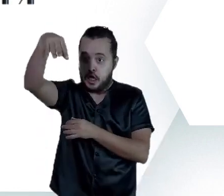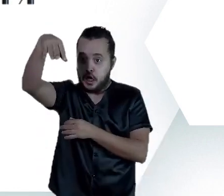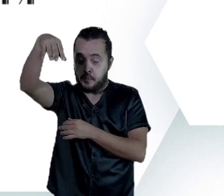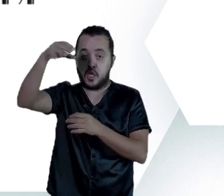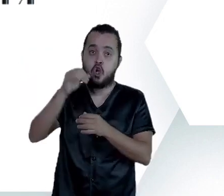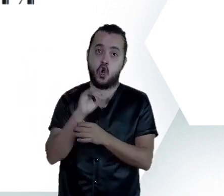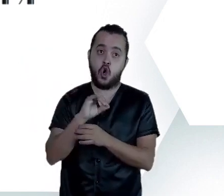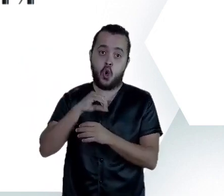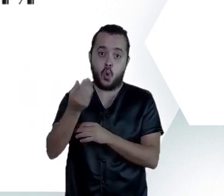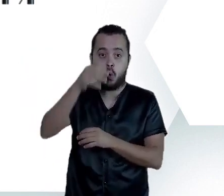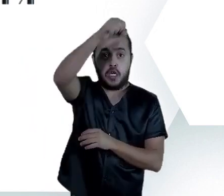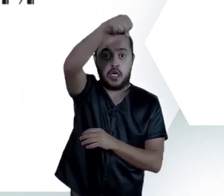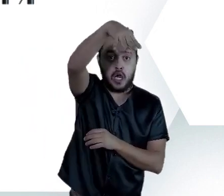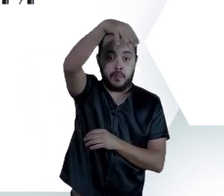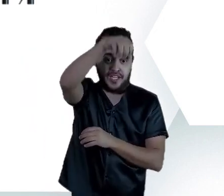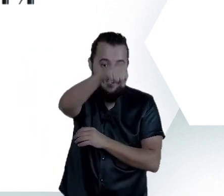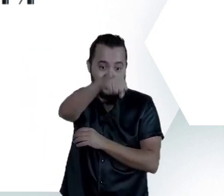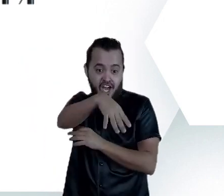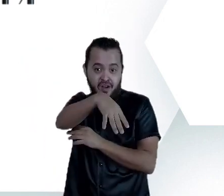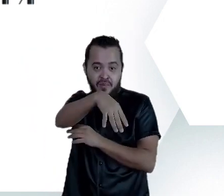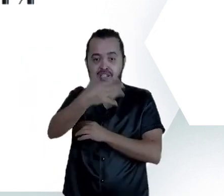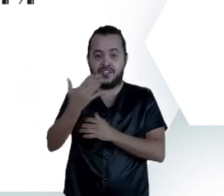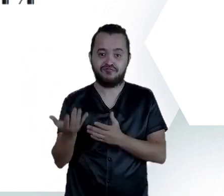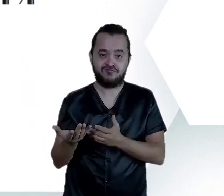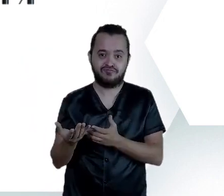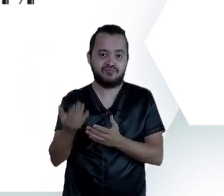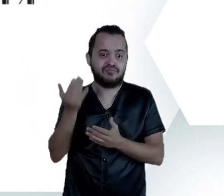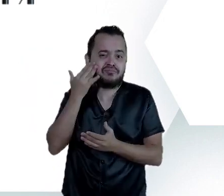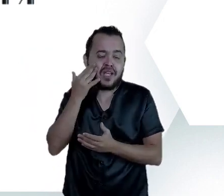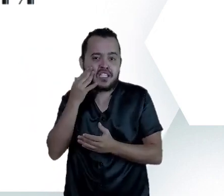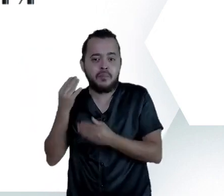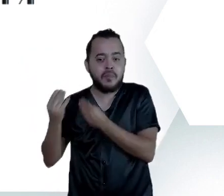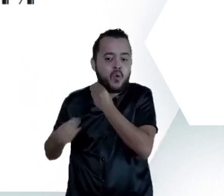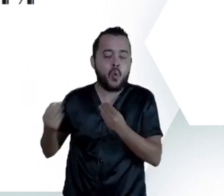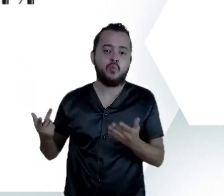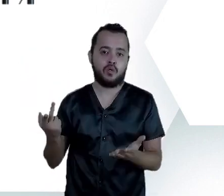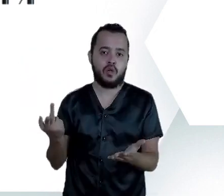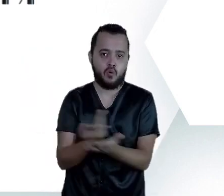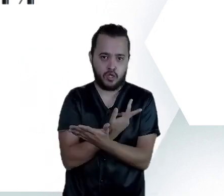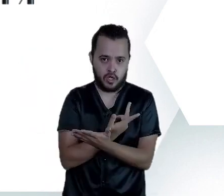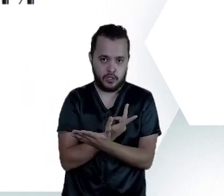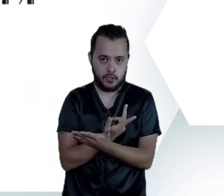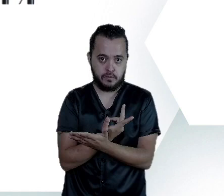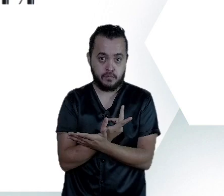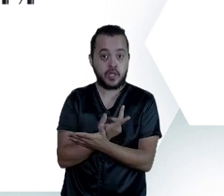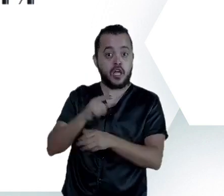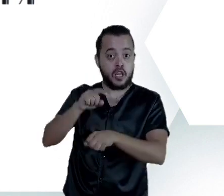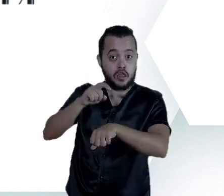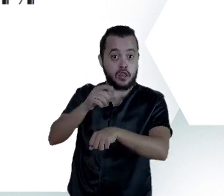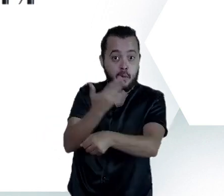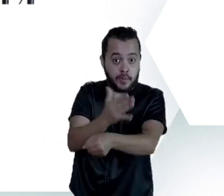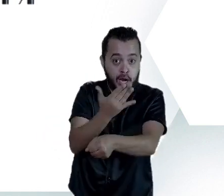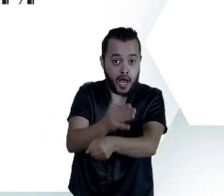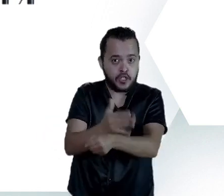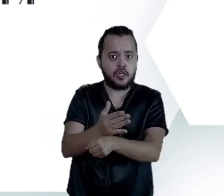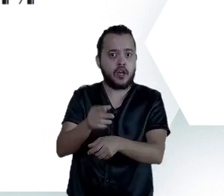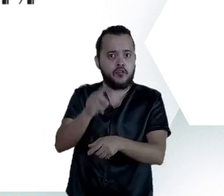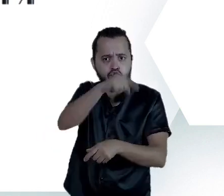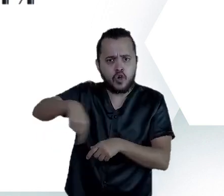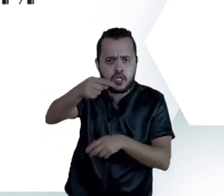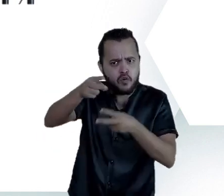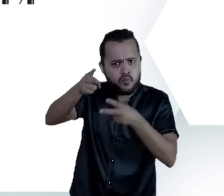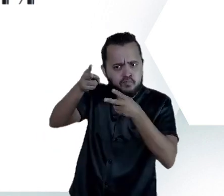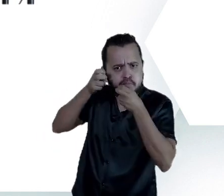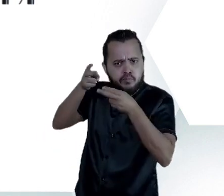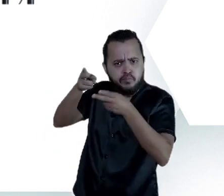uma lâmpada em paralelo com a outra e vamos ver como é que é esse comportamento. E lá você vai estar entendendo melhor esses pontos daí.